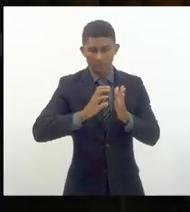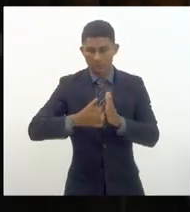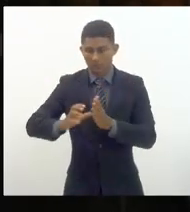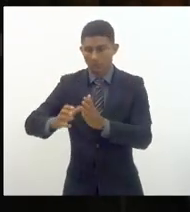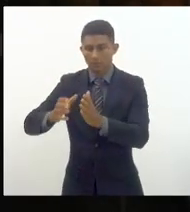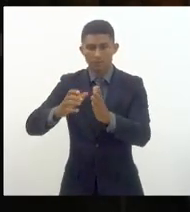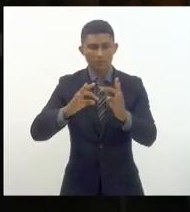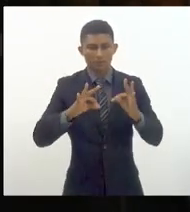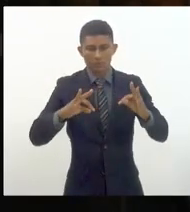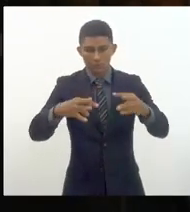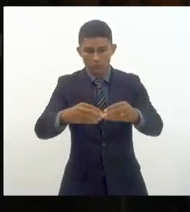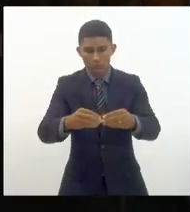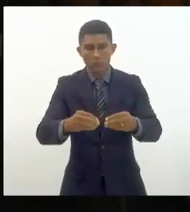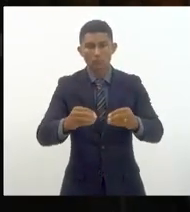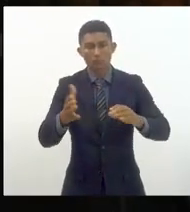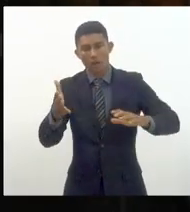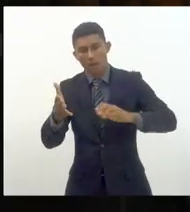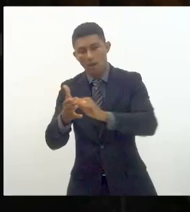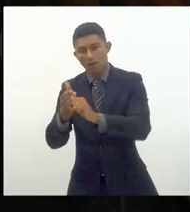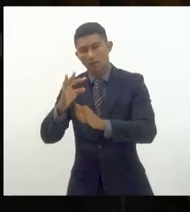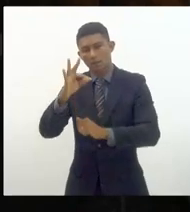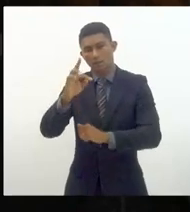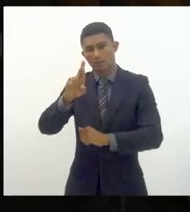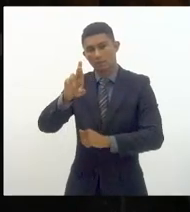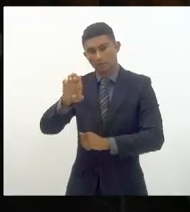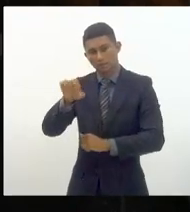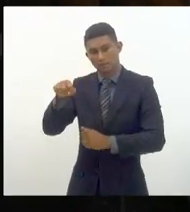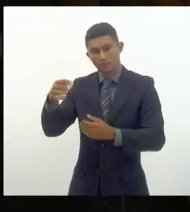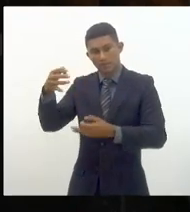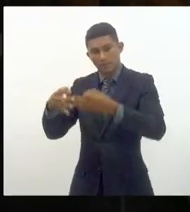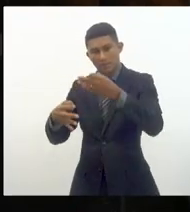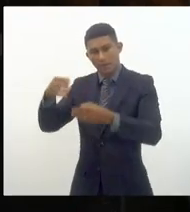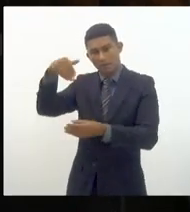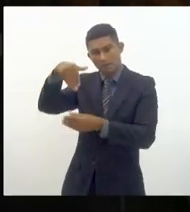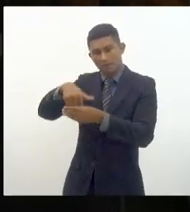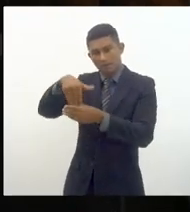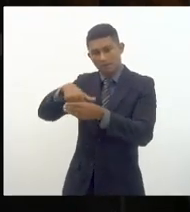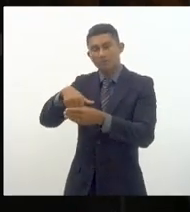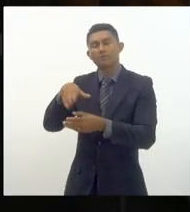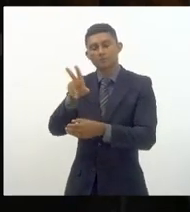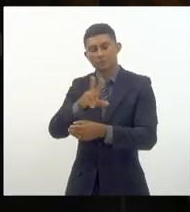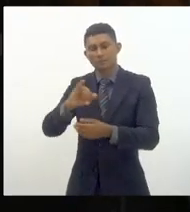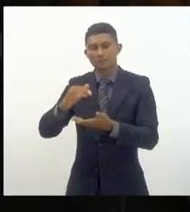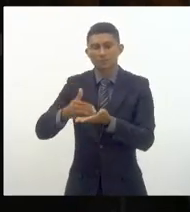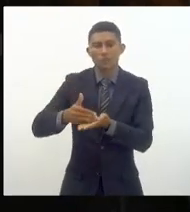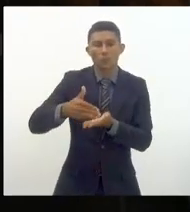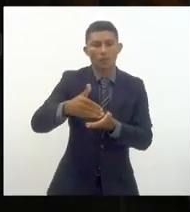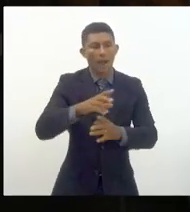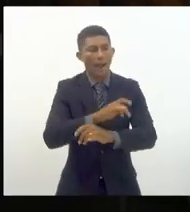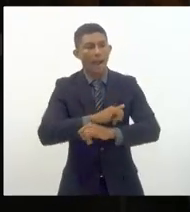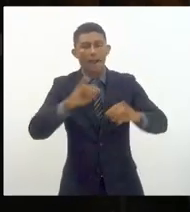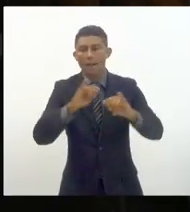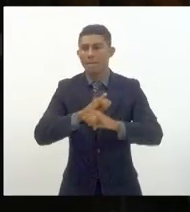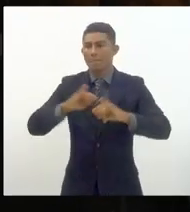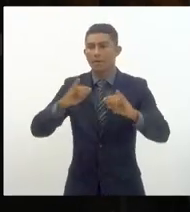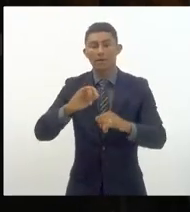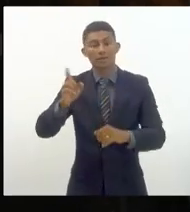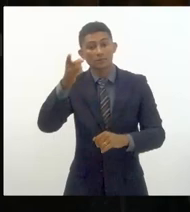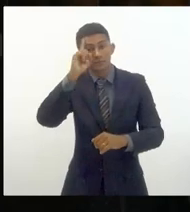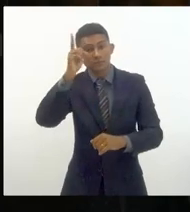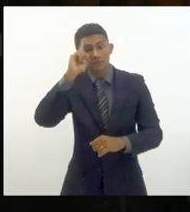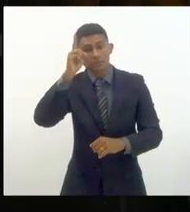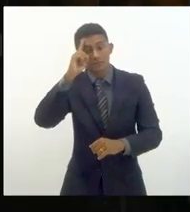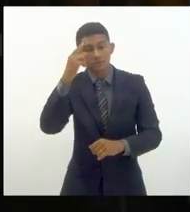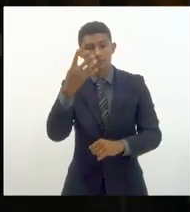Tribunal Regional Eleitoral terá início o processo de campanha de 45 dias